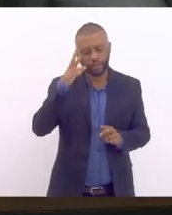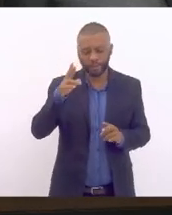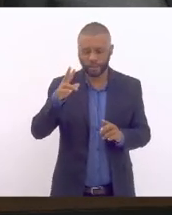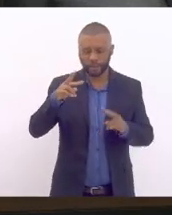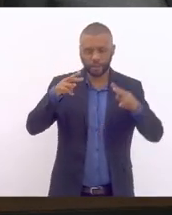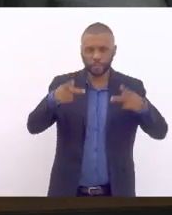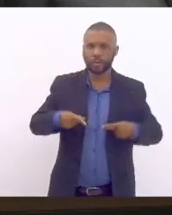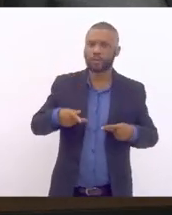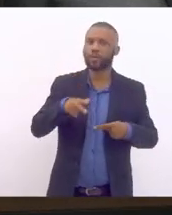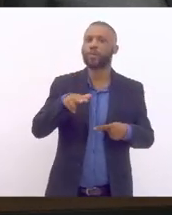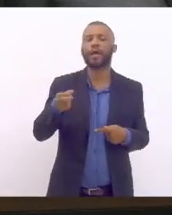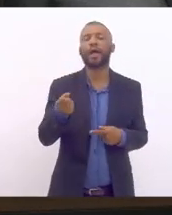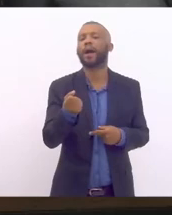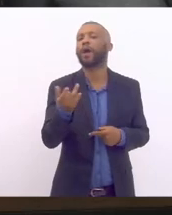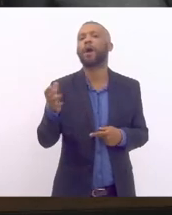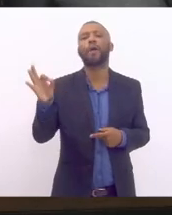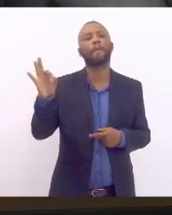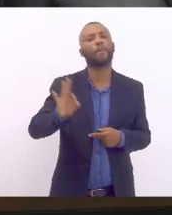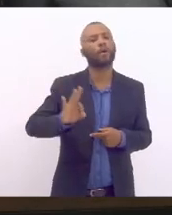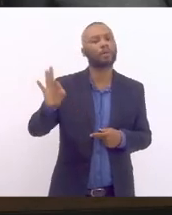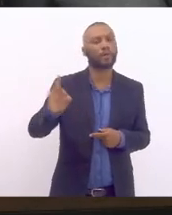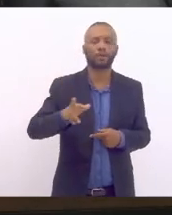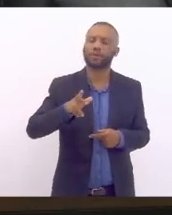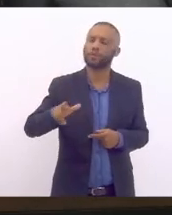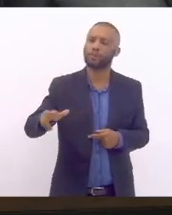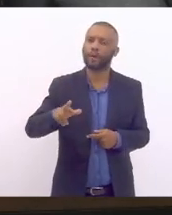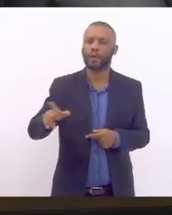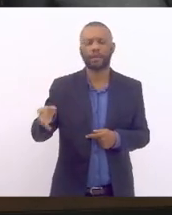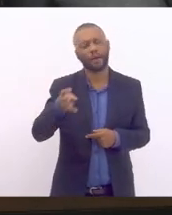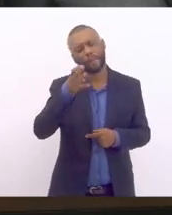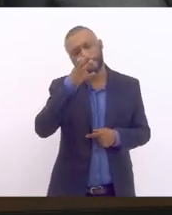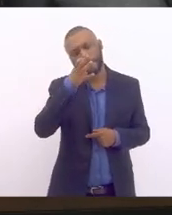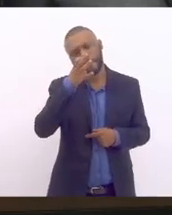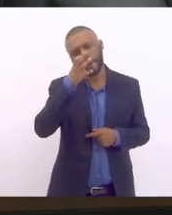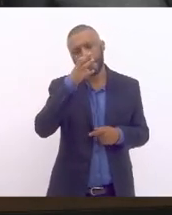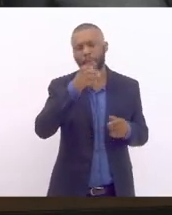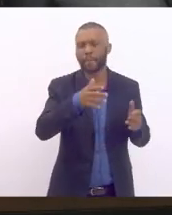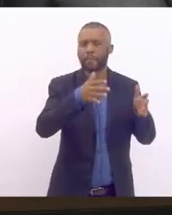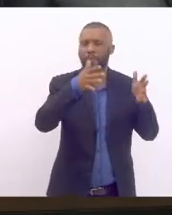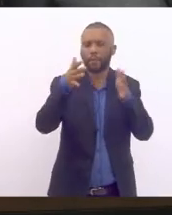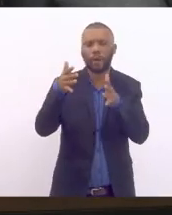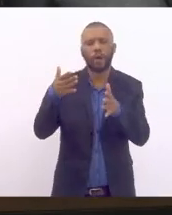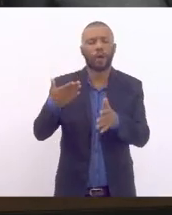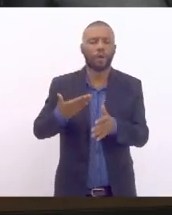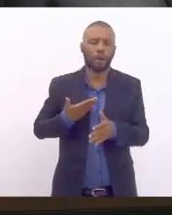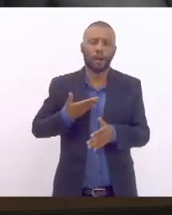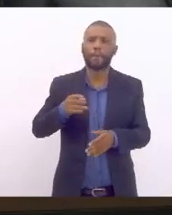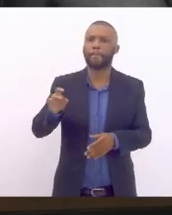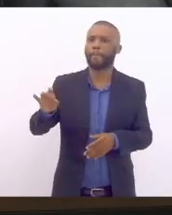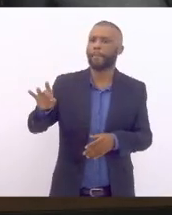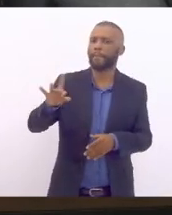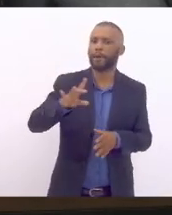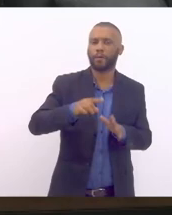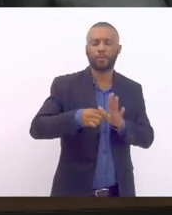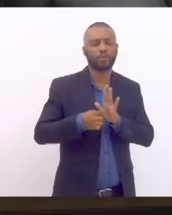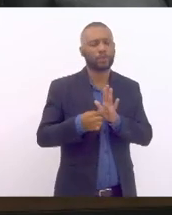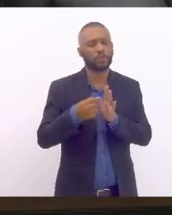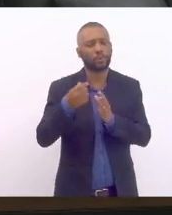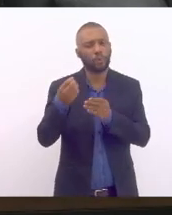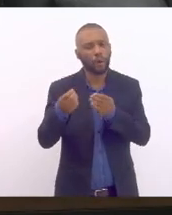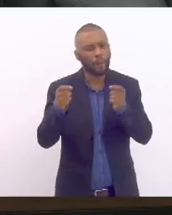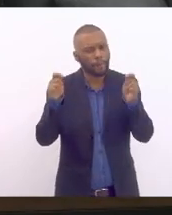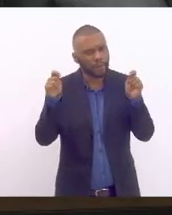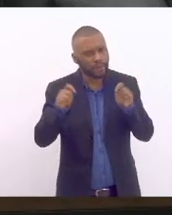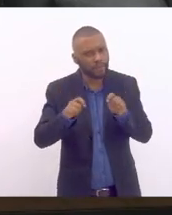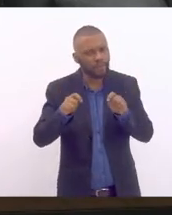também não é somente número e aí eu fiquei a ouvir todos os colegas aqui falando qual o tamanho se